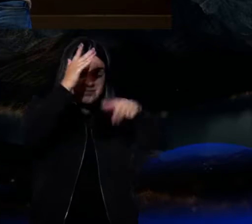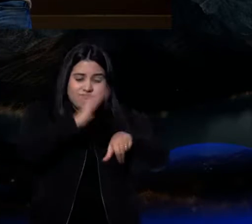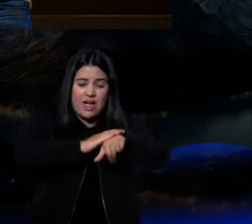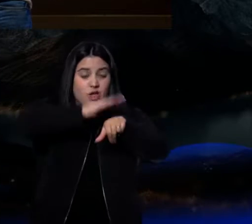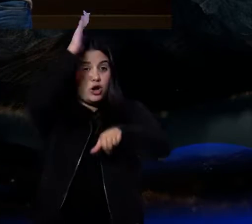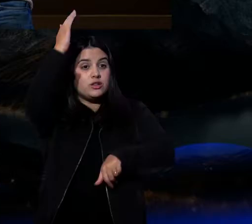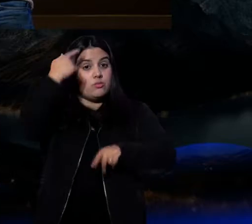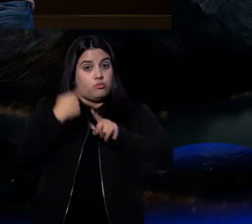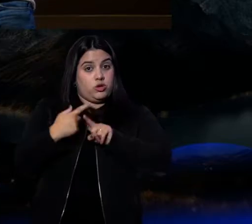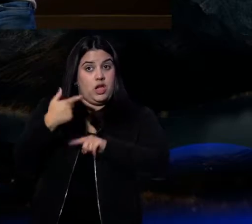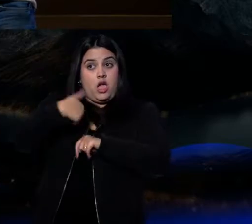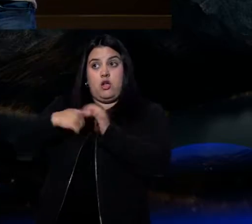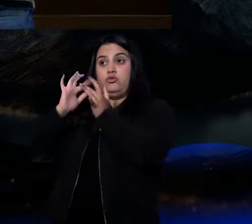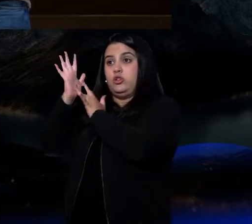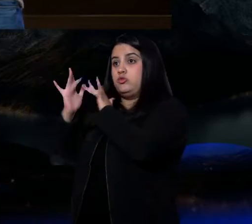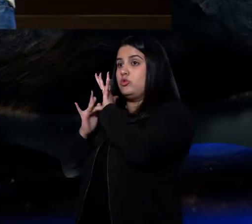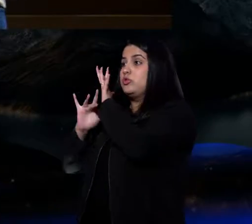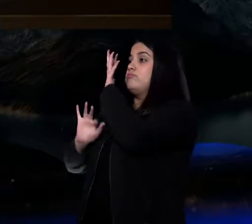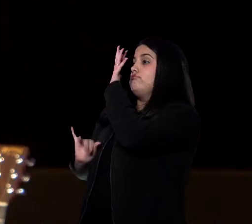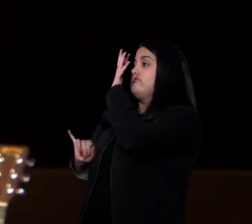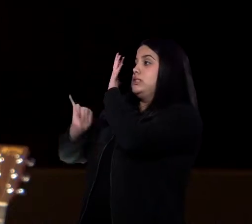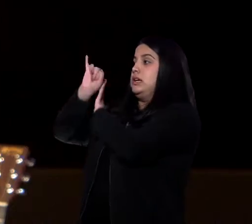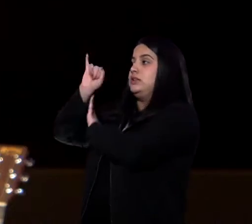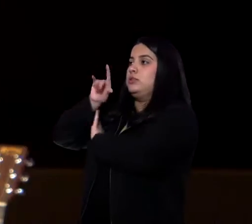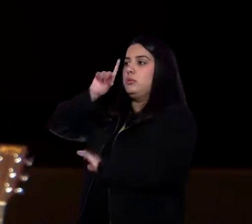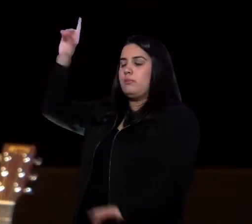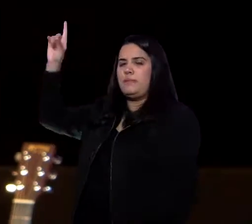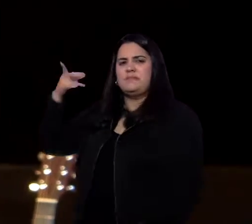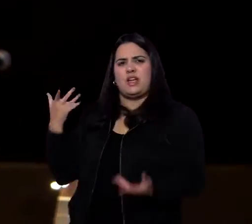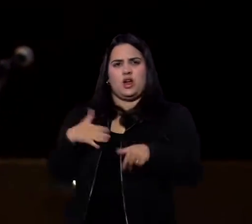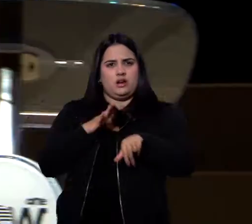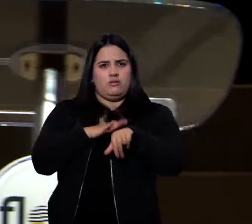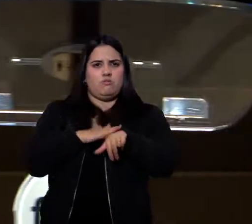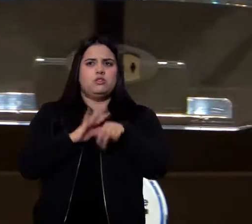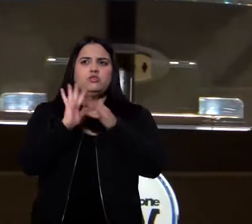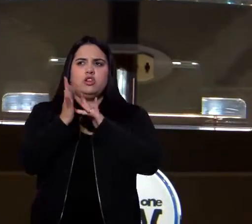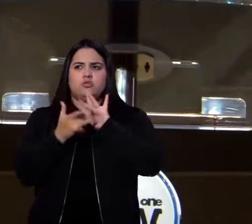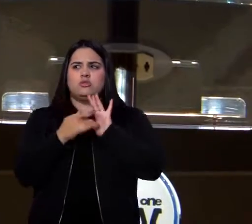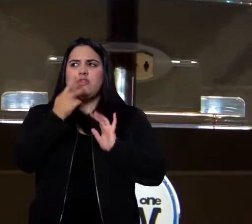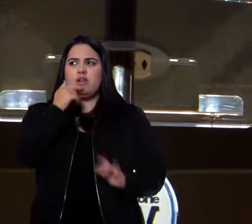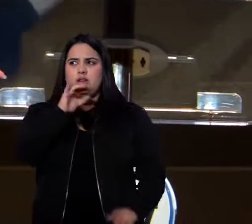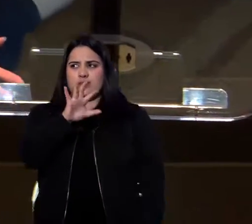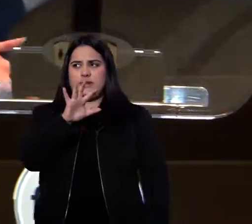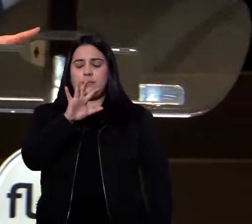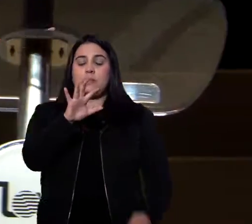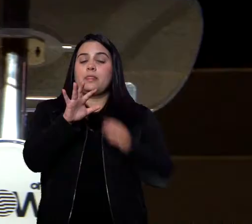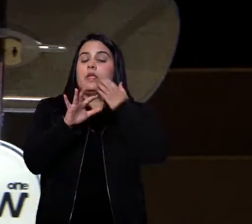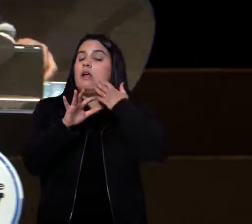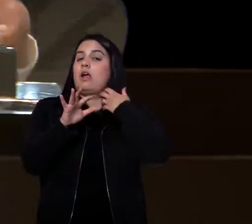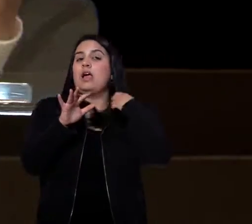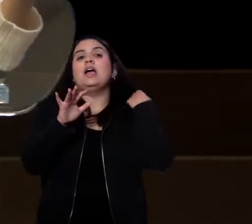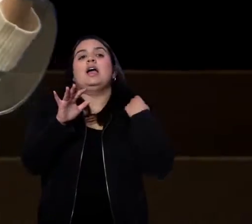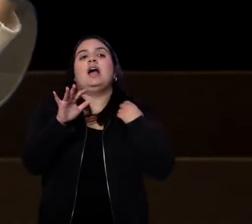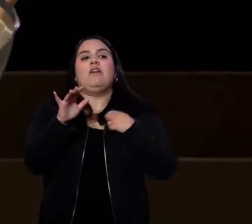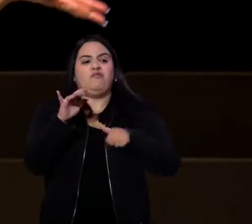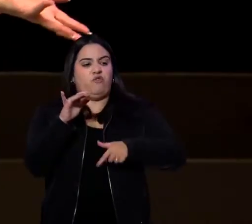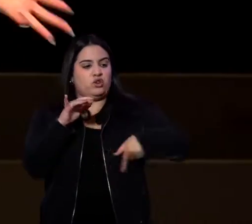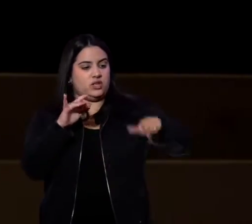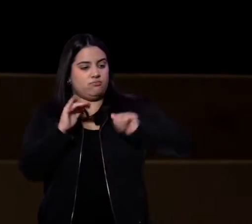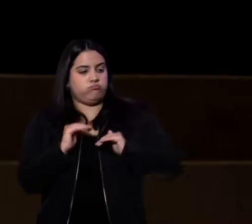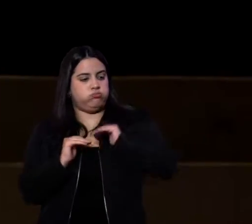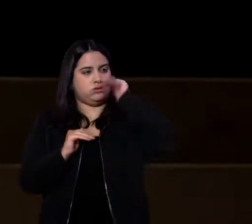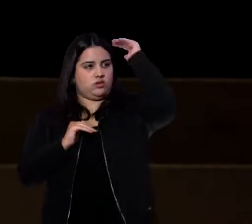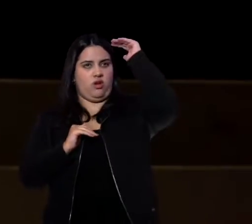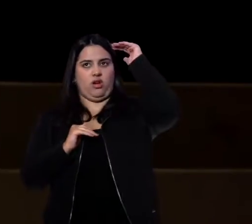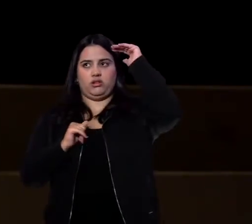Pai. Nesse momento, Jesus não está querendo dizer que a gente vai ser maior do que Ele. Não, porque isso nem faz